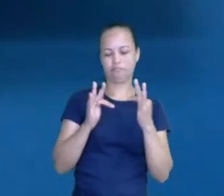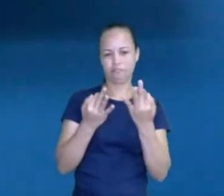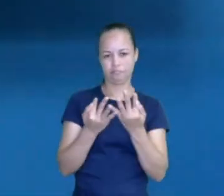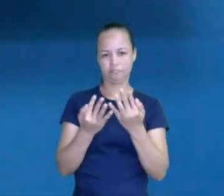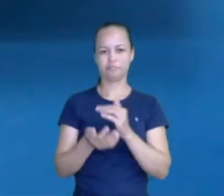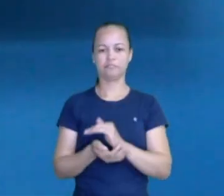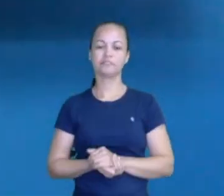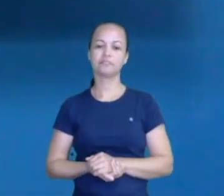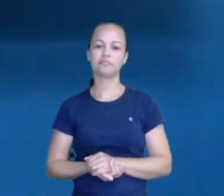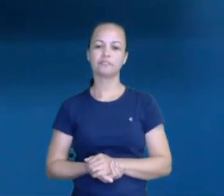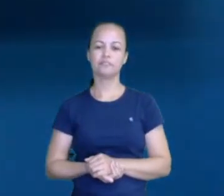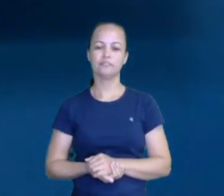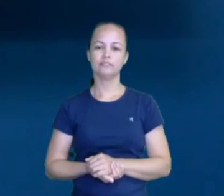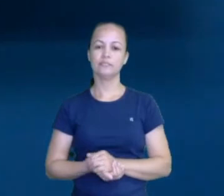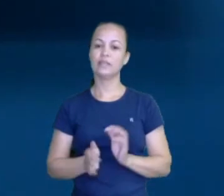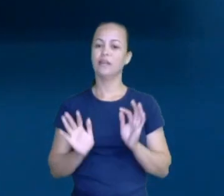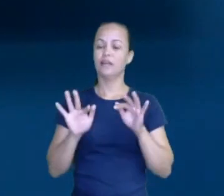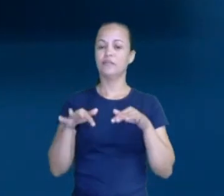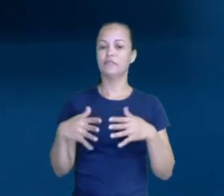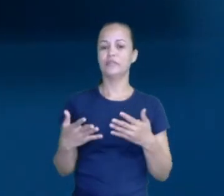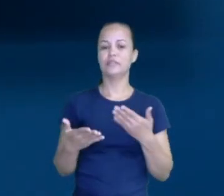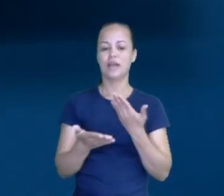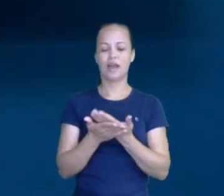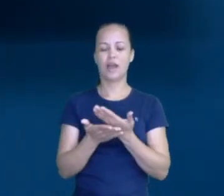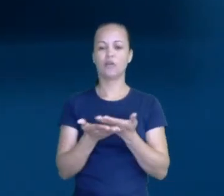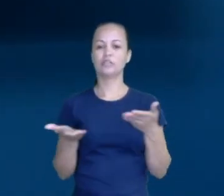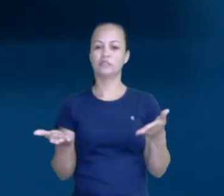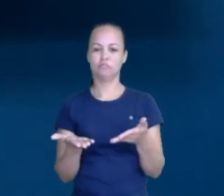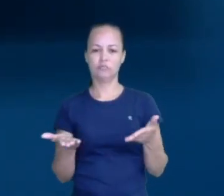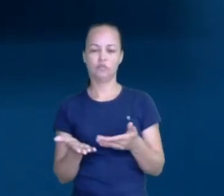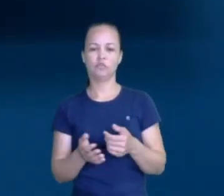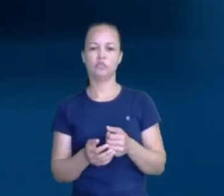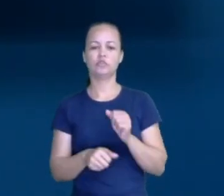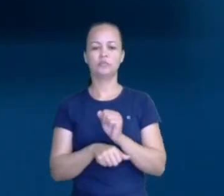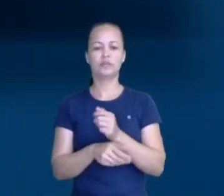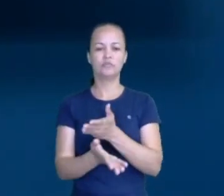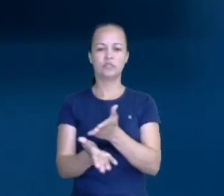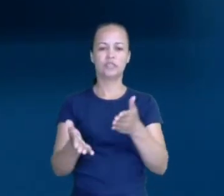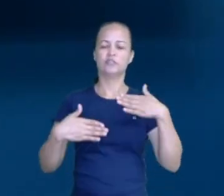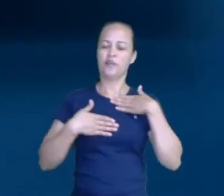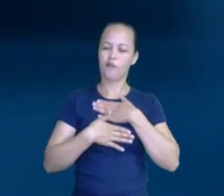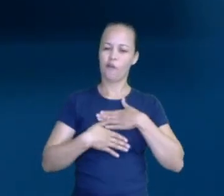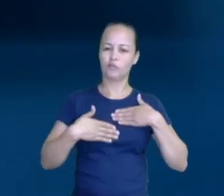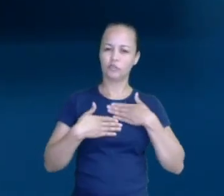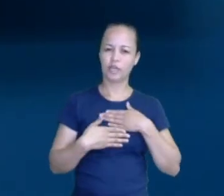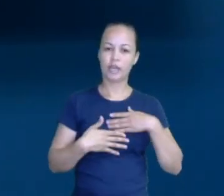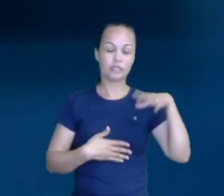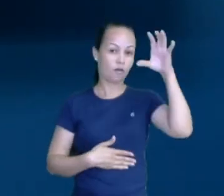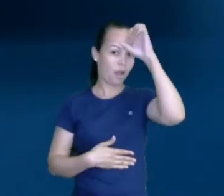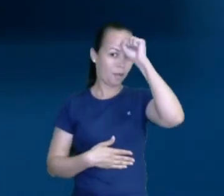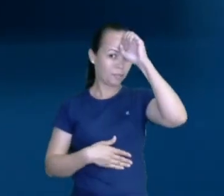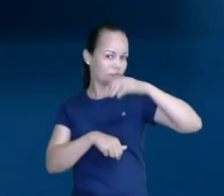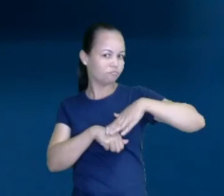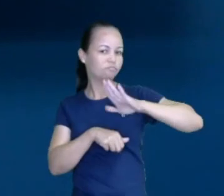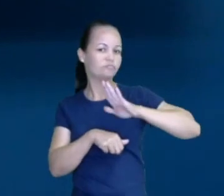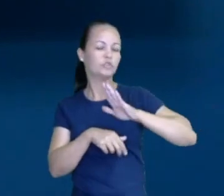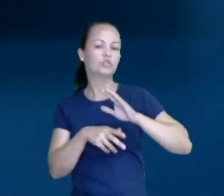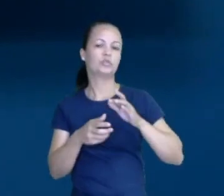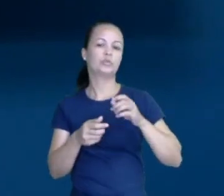Enfim, crianças, essa foi a nossa aula de hoje. Eu espero que você tenha gostado muito, aprendido